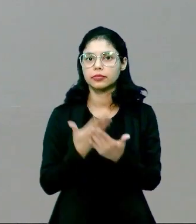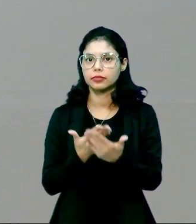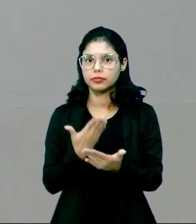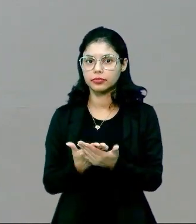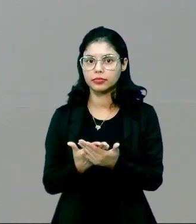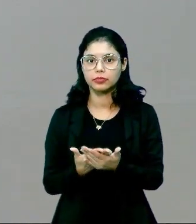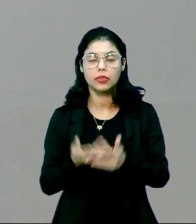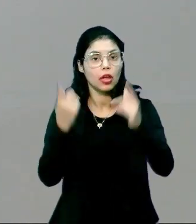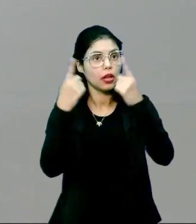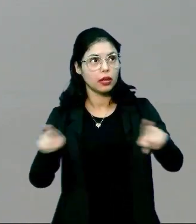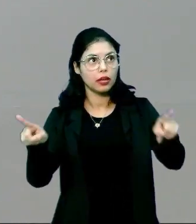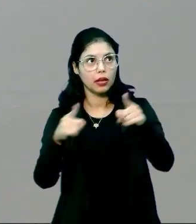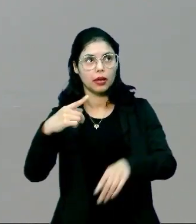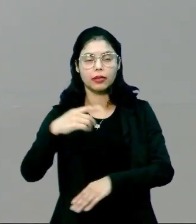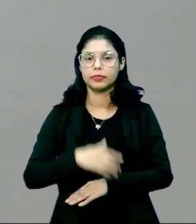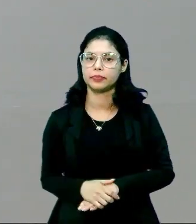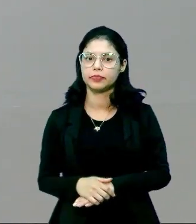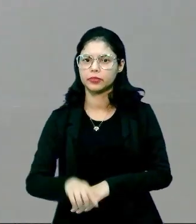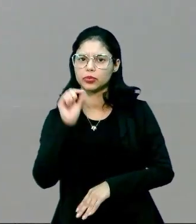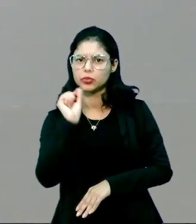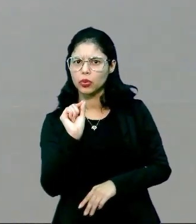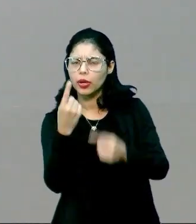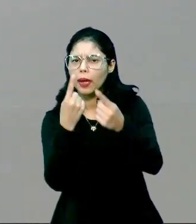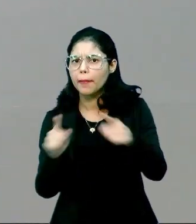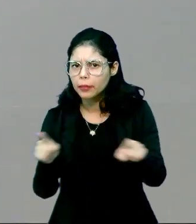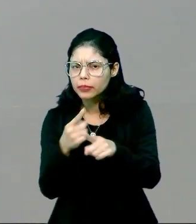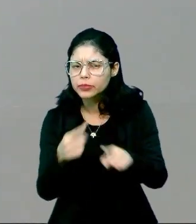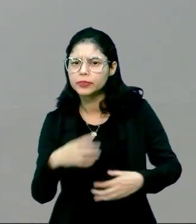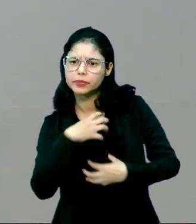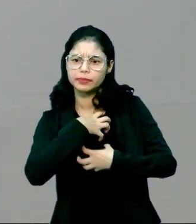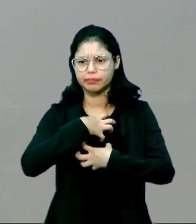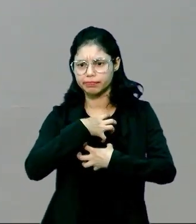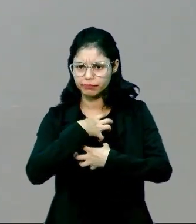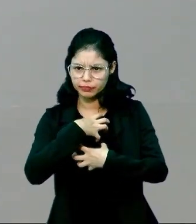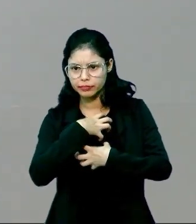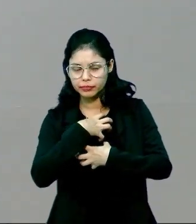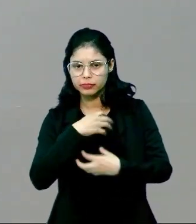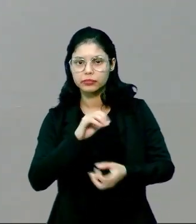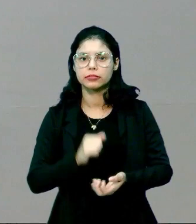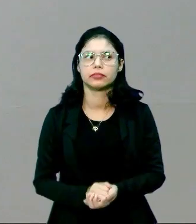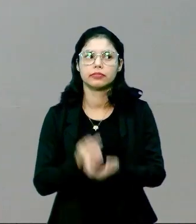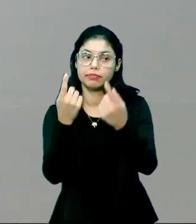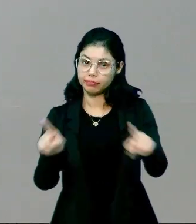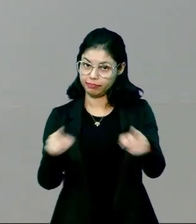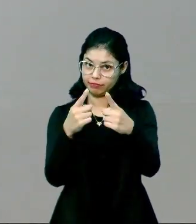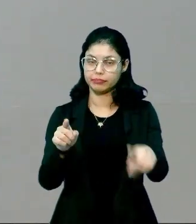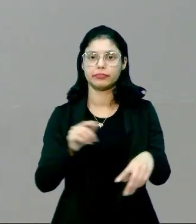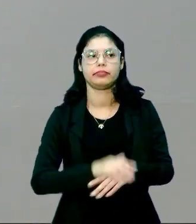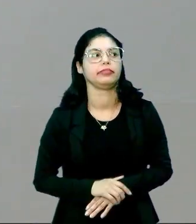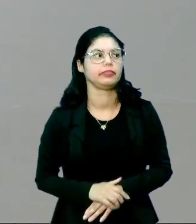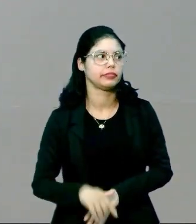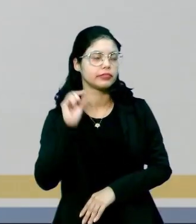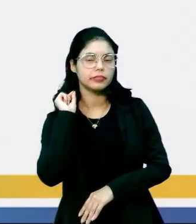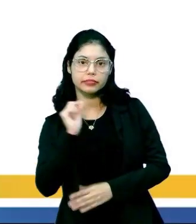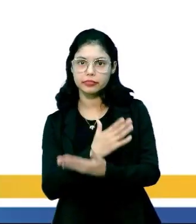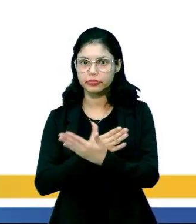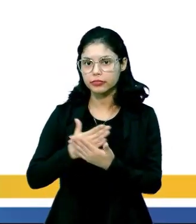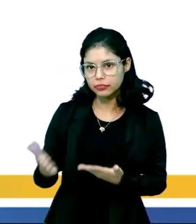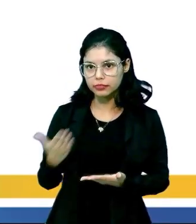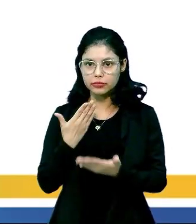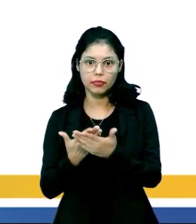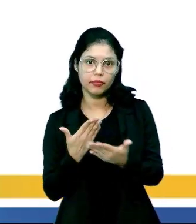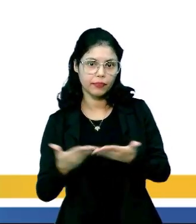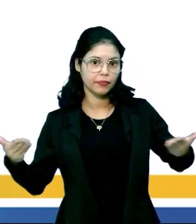sobre Musical ryms O que são musical são ritmos musicais e eu começo a